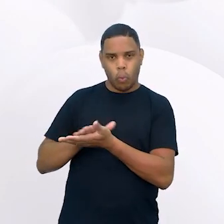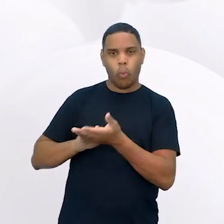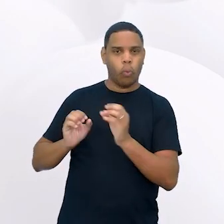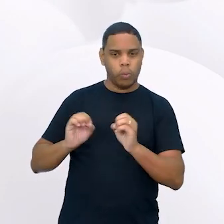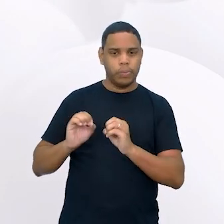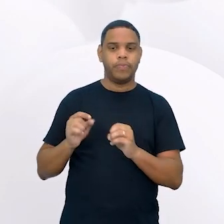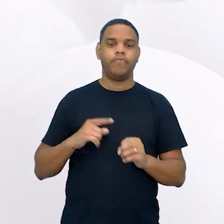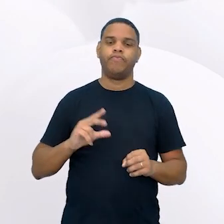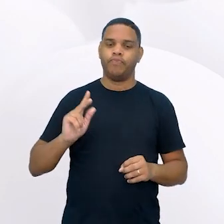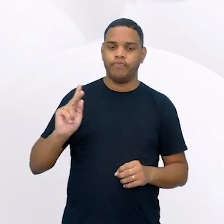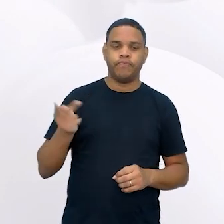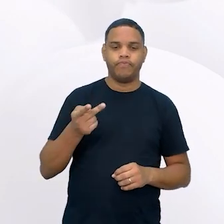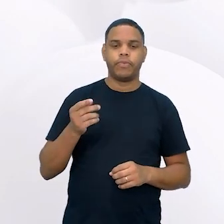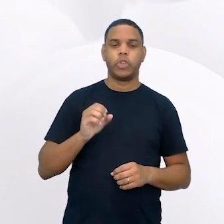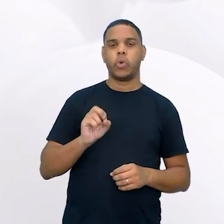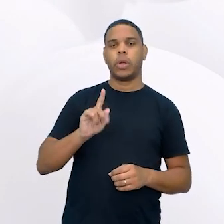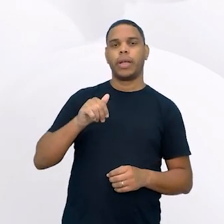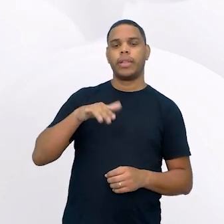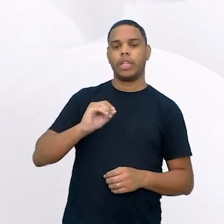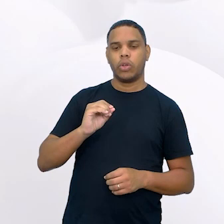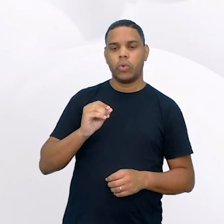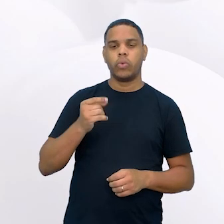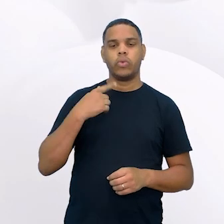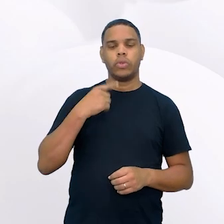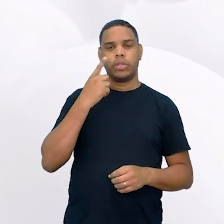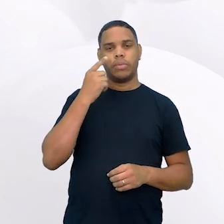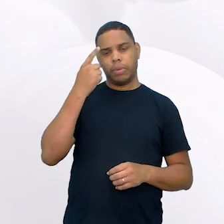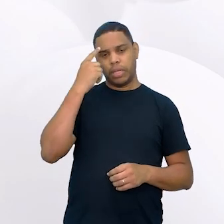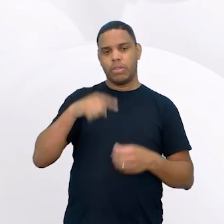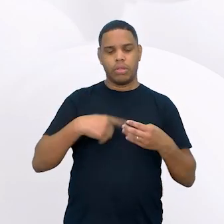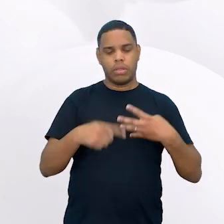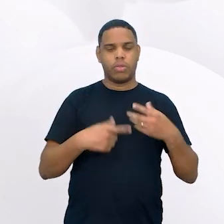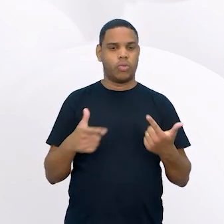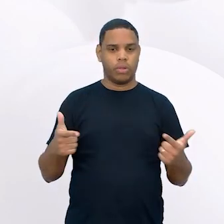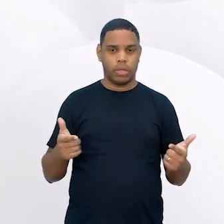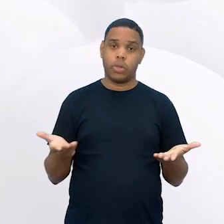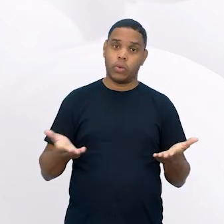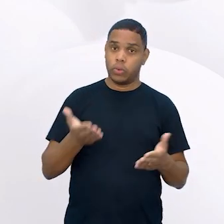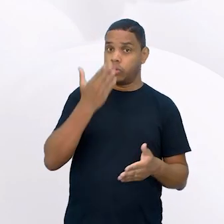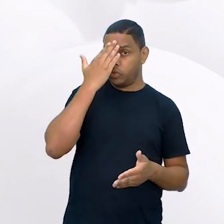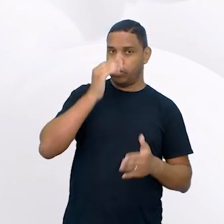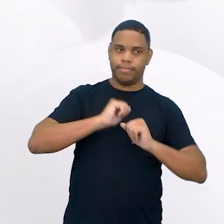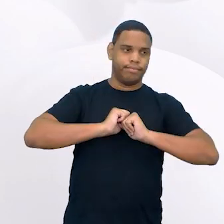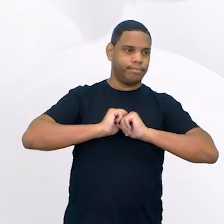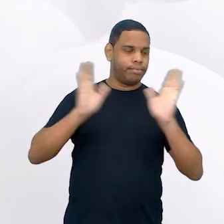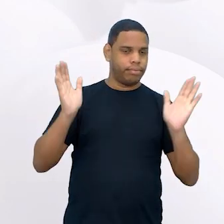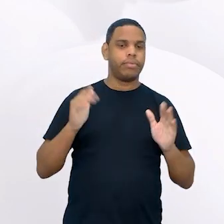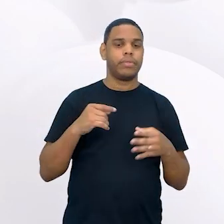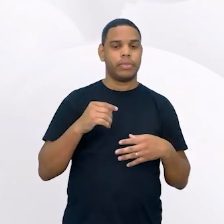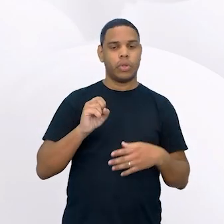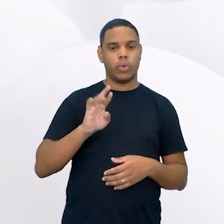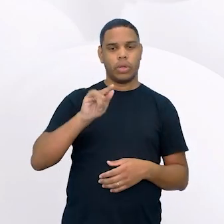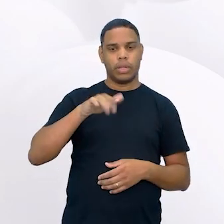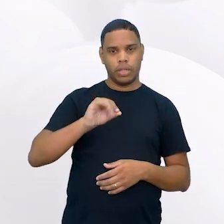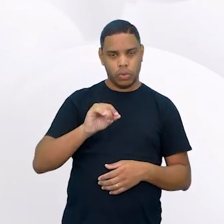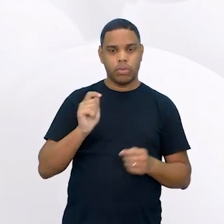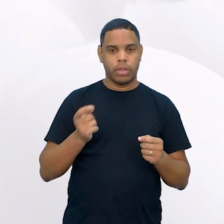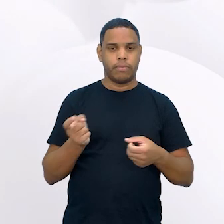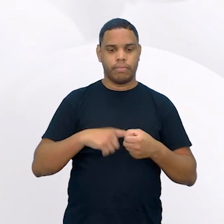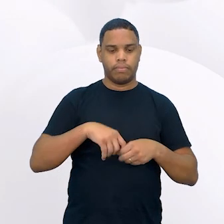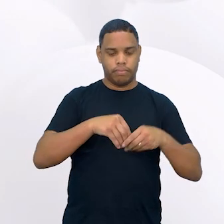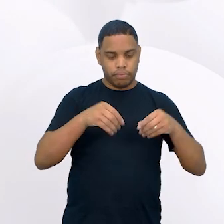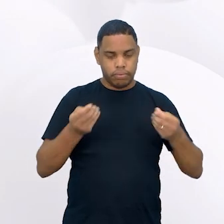e erroneamente o orgânico foi colocado como não reciclável. E hoje a gente tem essa clareza de que o orgânico é reciclável.